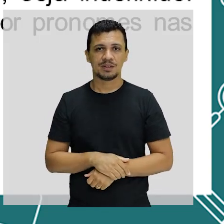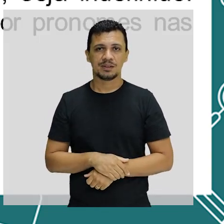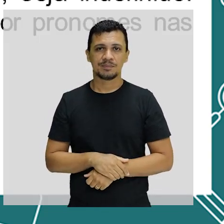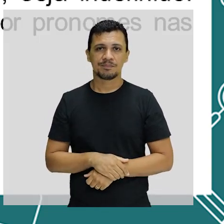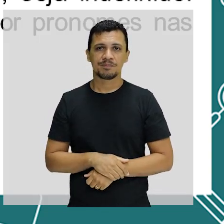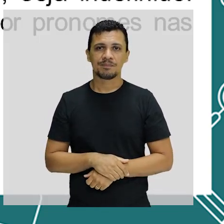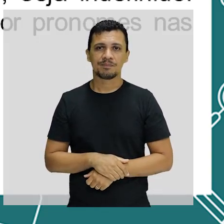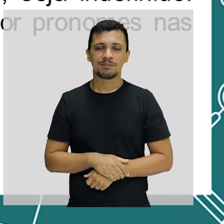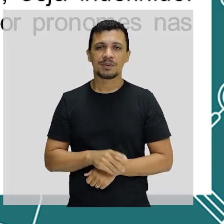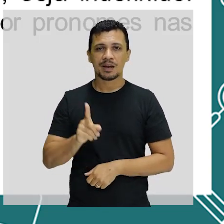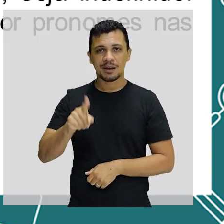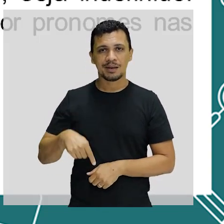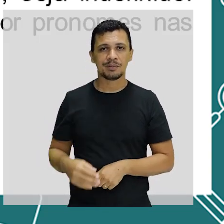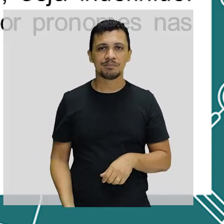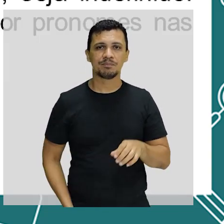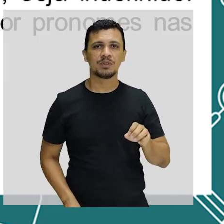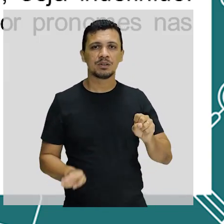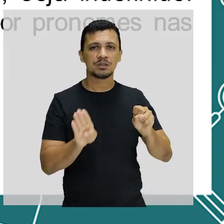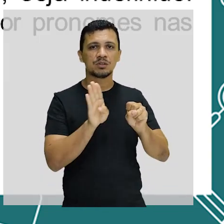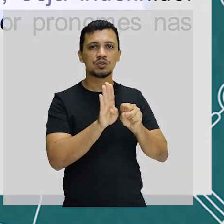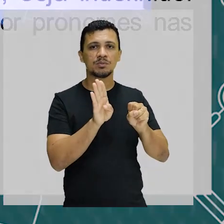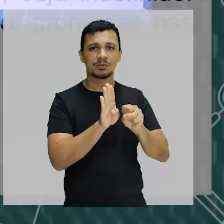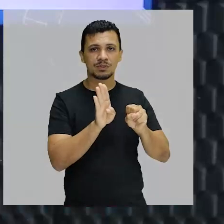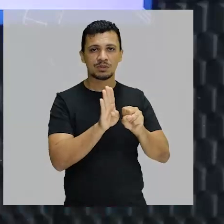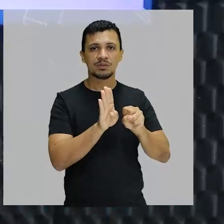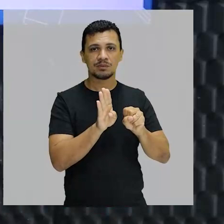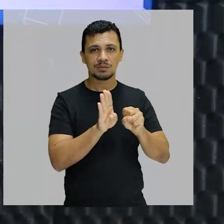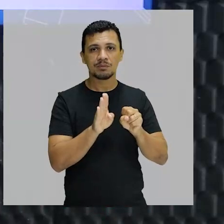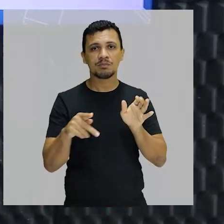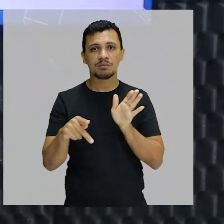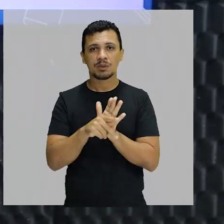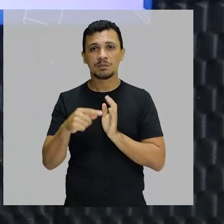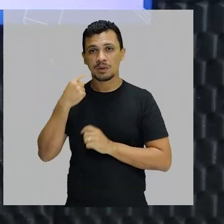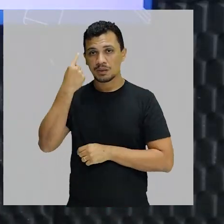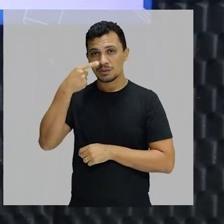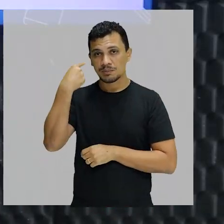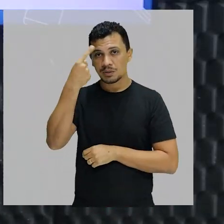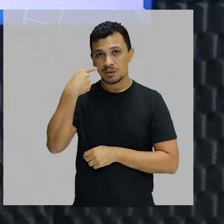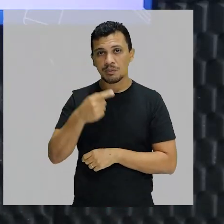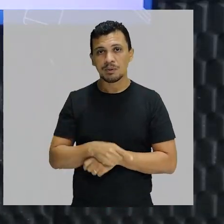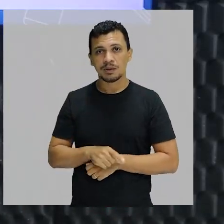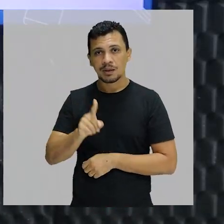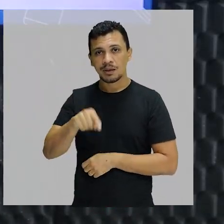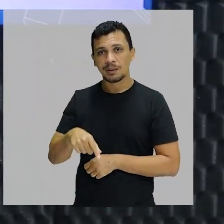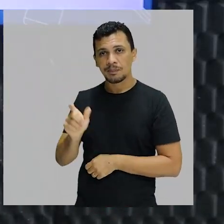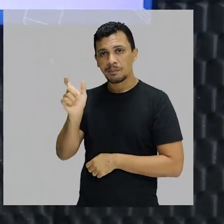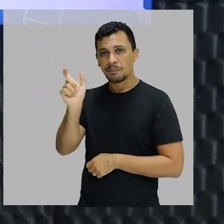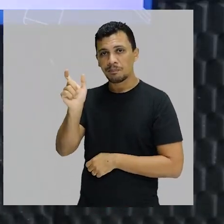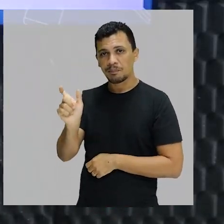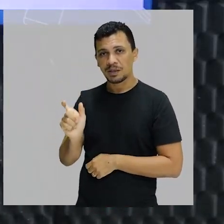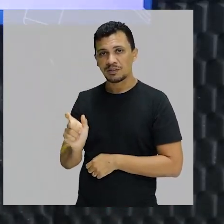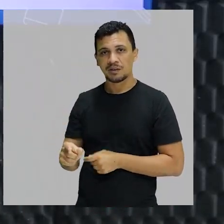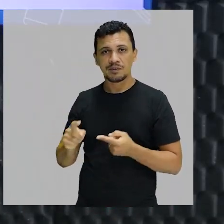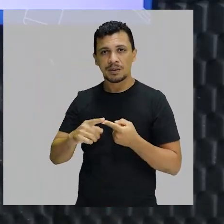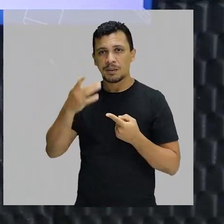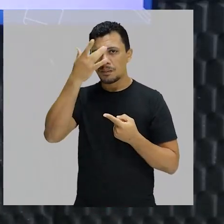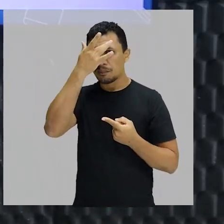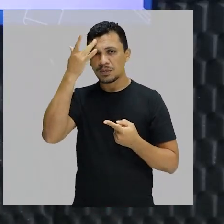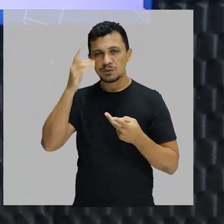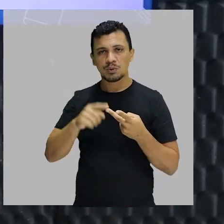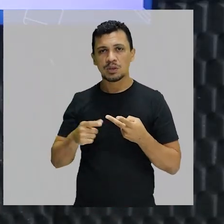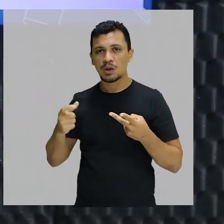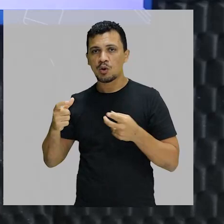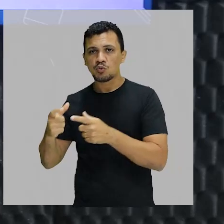los sustantivos en español, são palavras usadas para referir-se a pessoas,